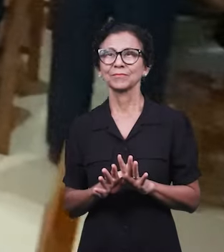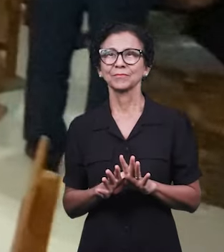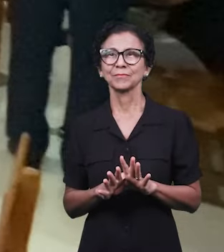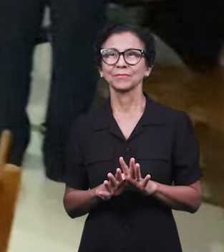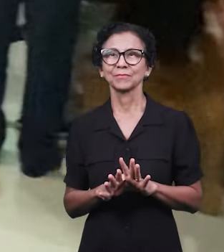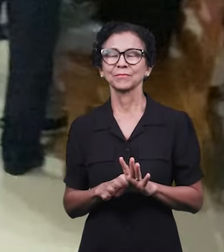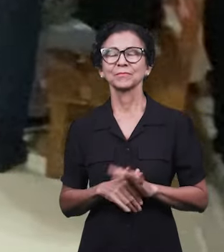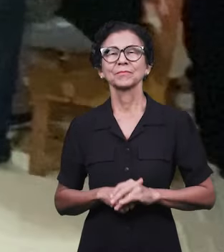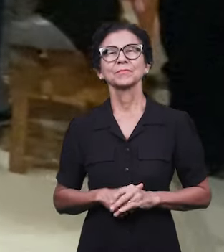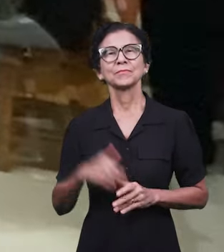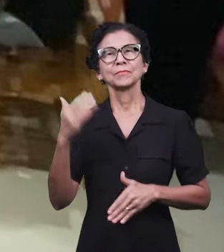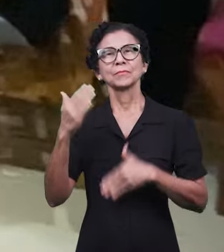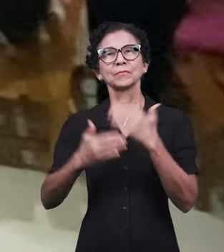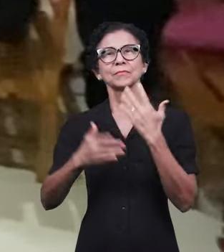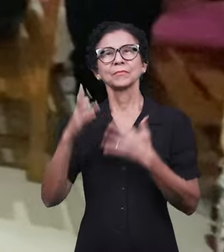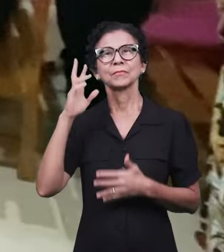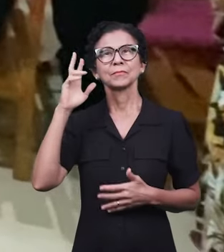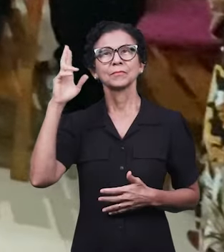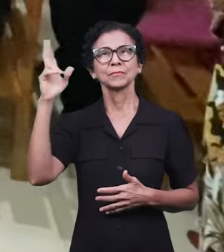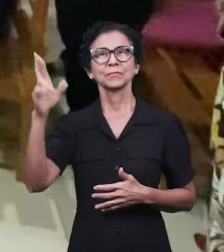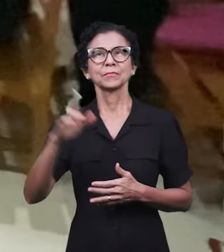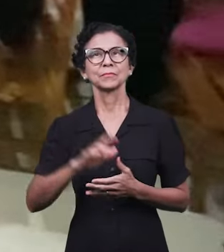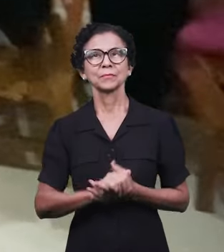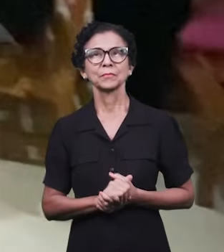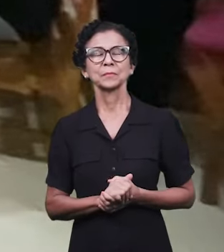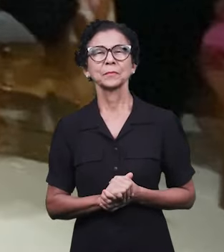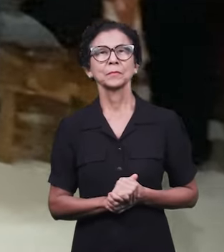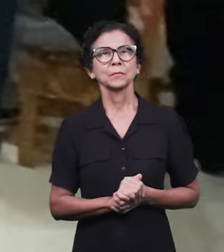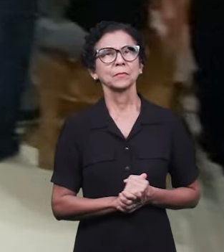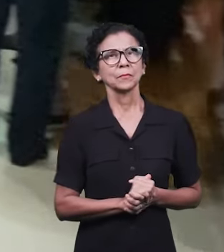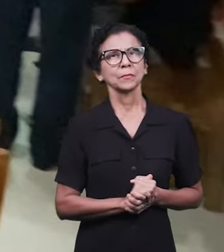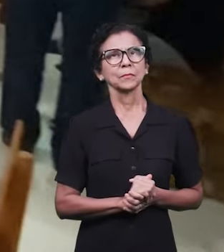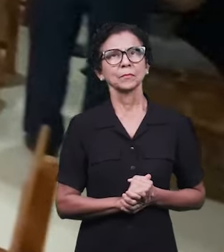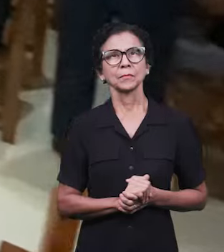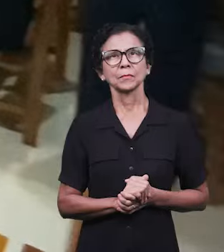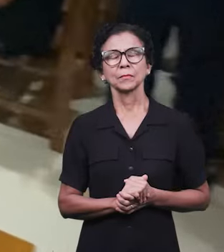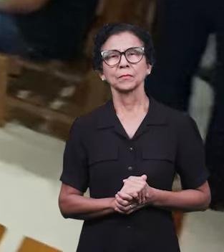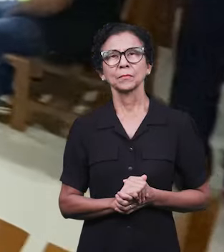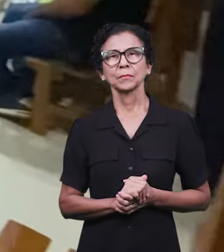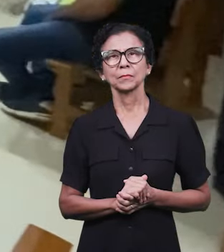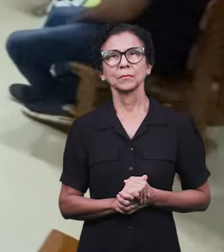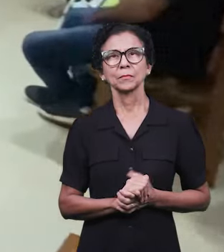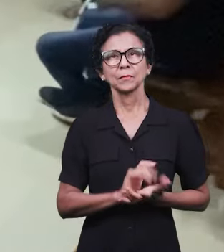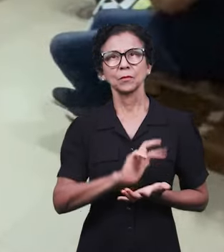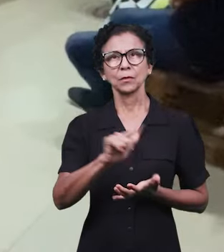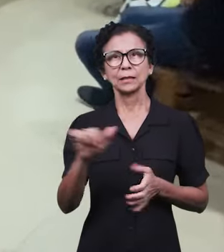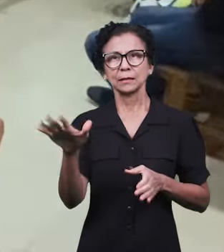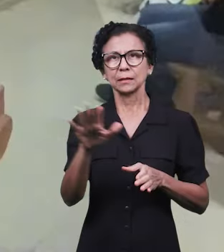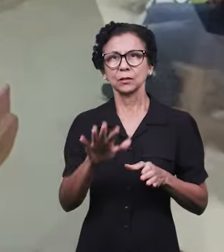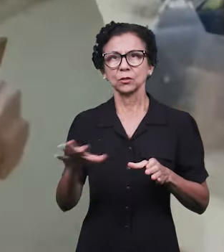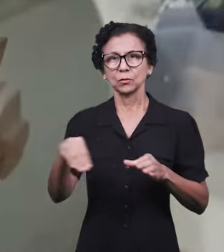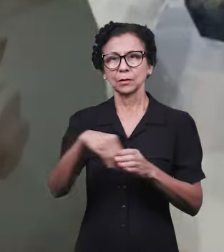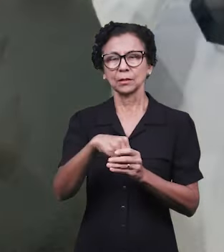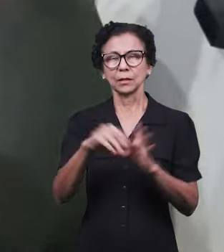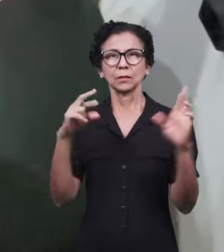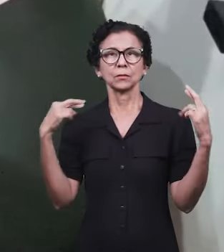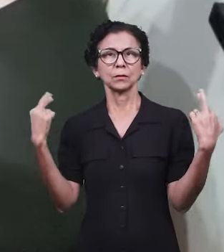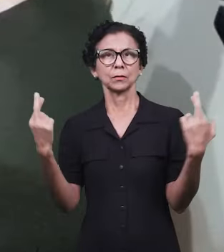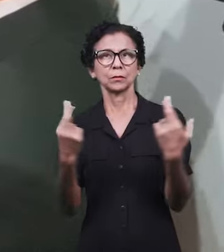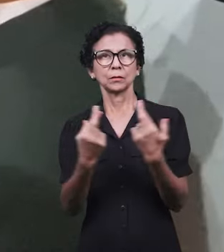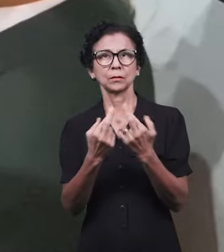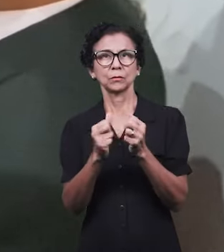visitantes, familiares e colegas de trabalho, para um culto especial de adoração e louvor ao Senhor. Após o culto, os